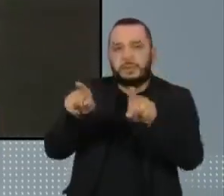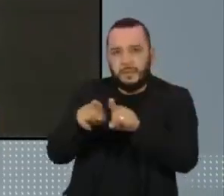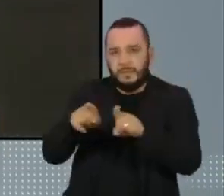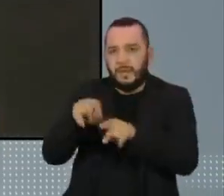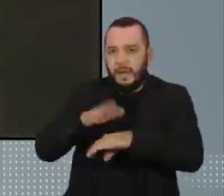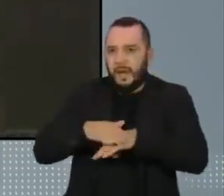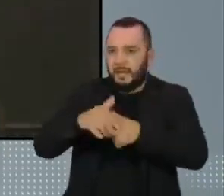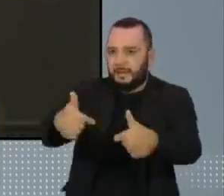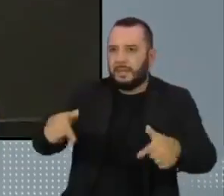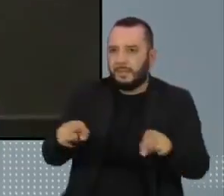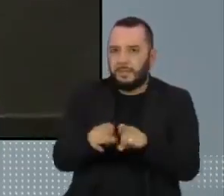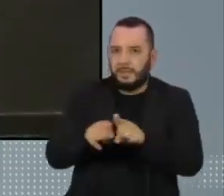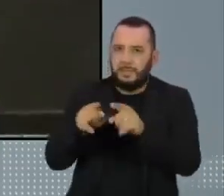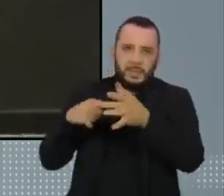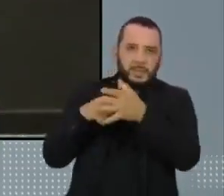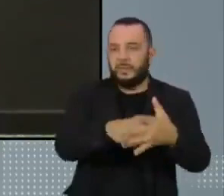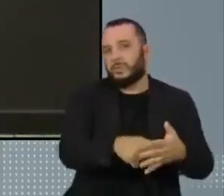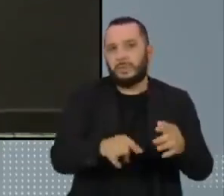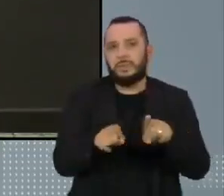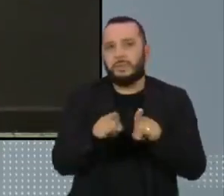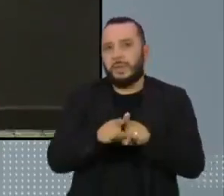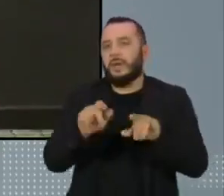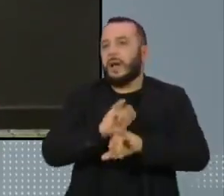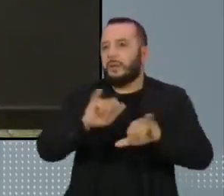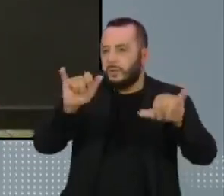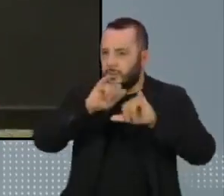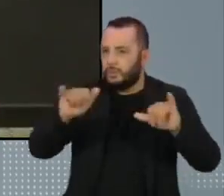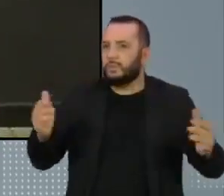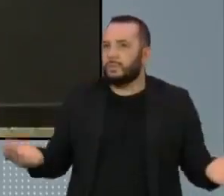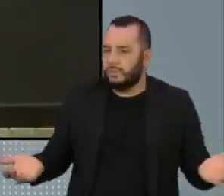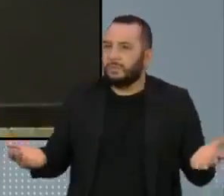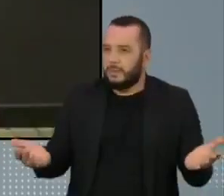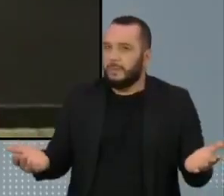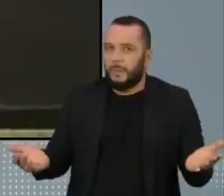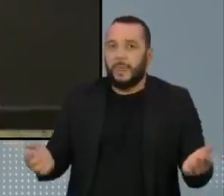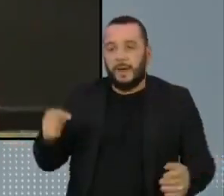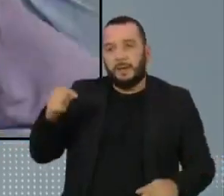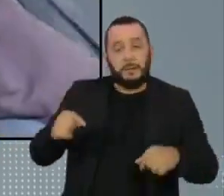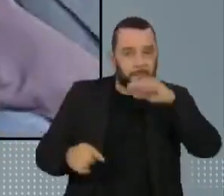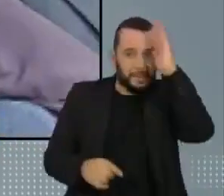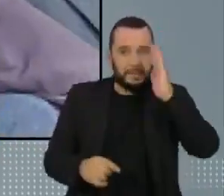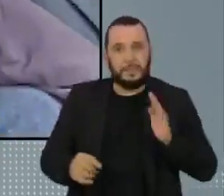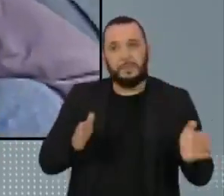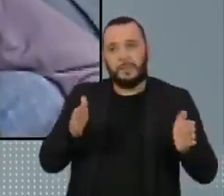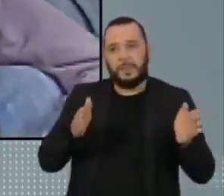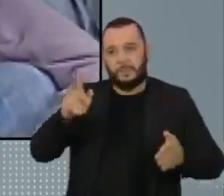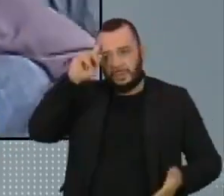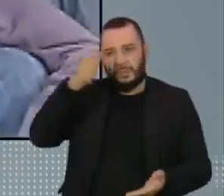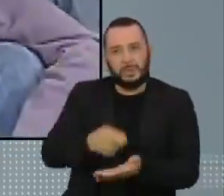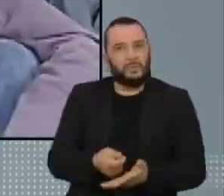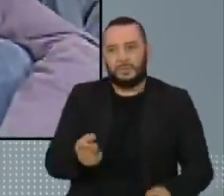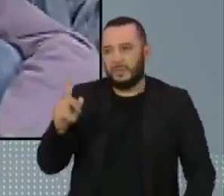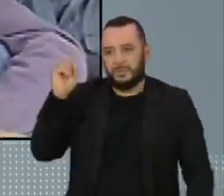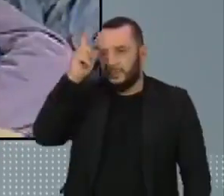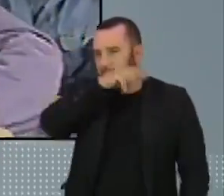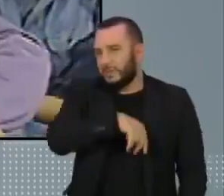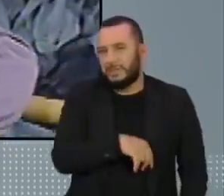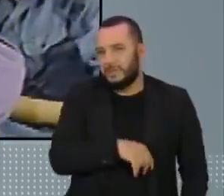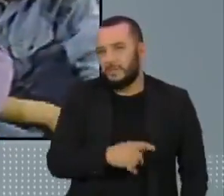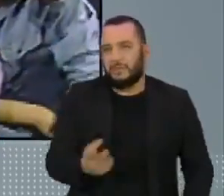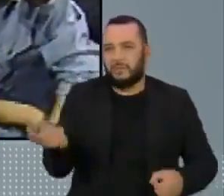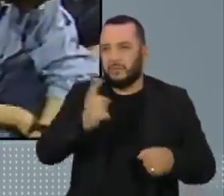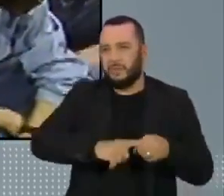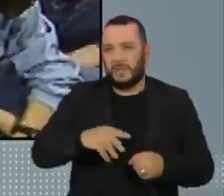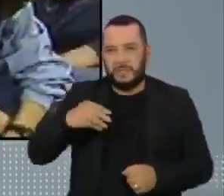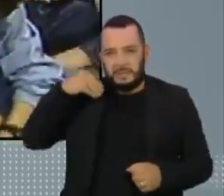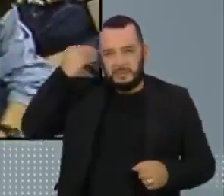pela denúncia, pelo anúncio, que jamais seja possível, no Brasil, a gente voltar àquela